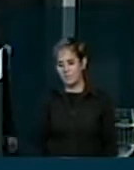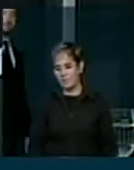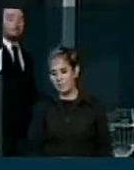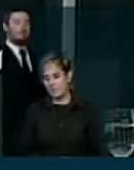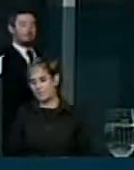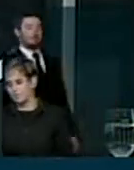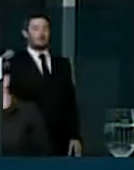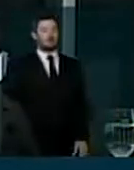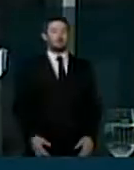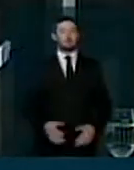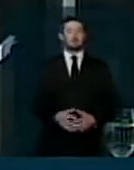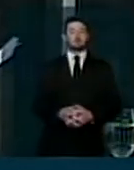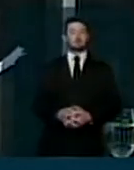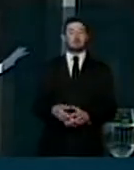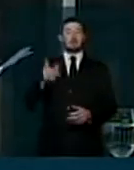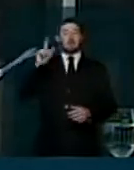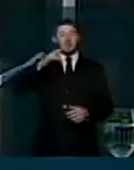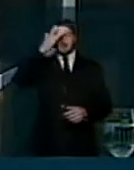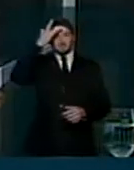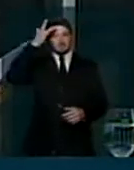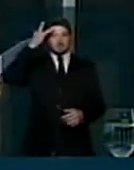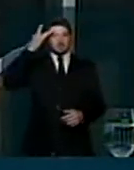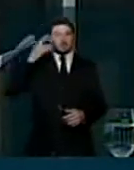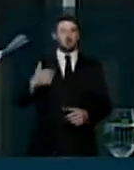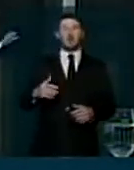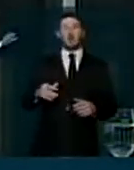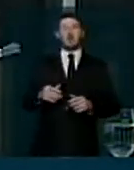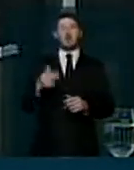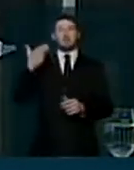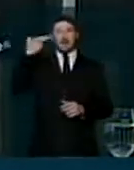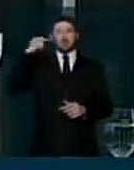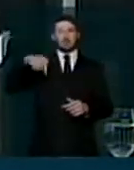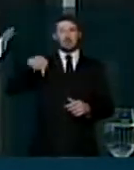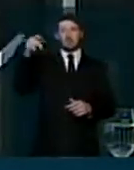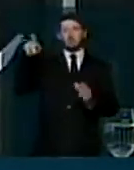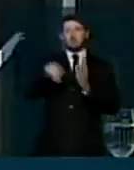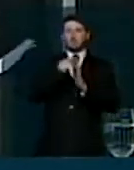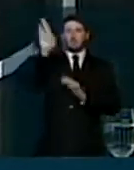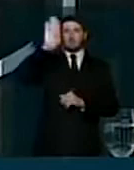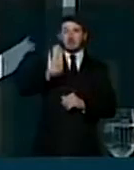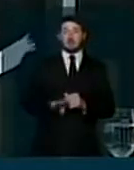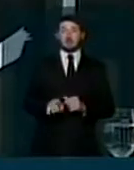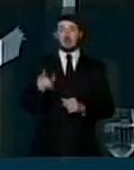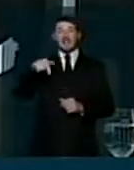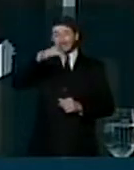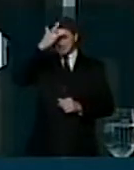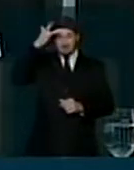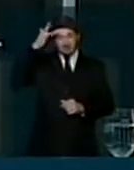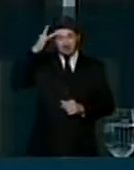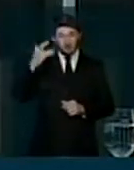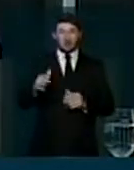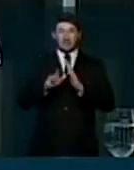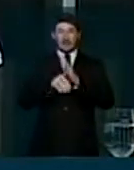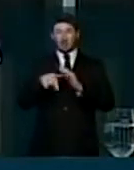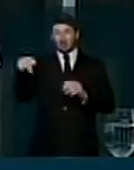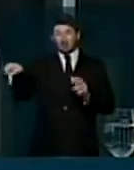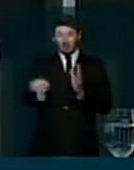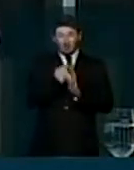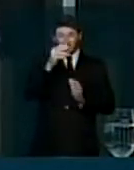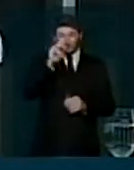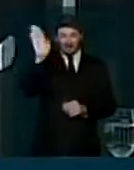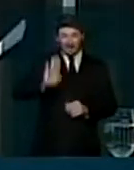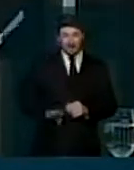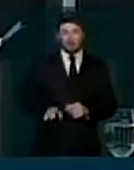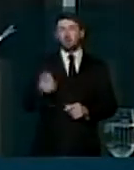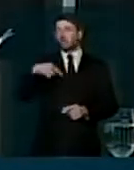dos assassinos, como os maiores dos bandidos dessa república. Esses ladrões dessa república nós temos que